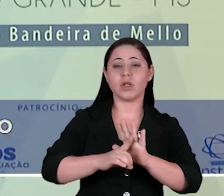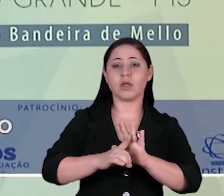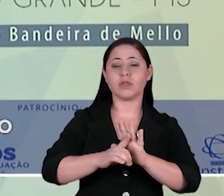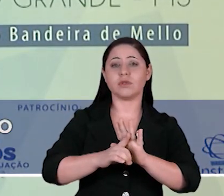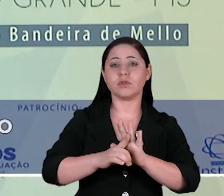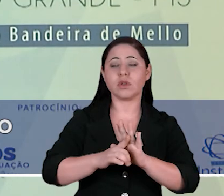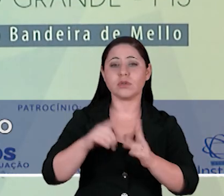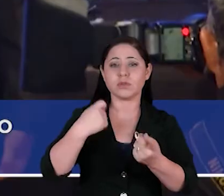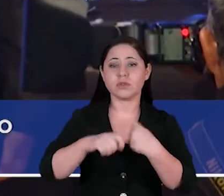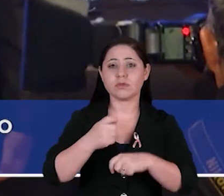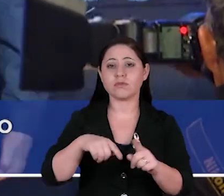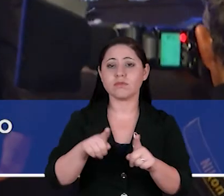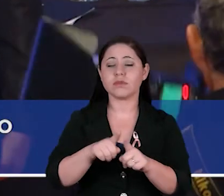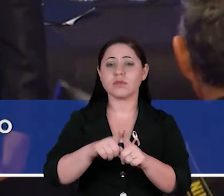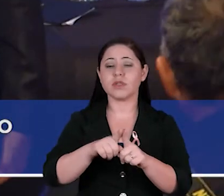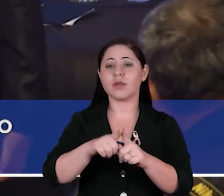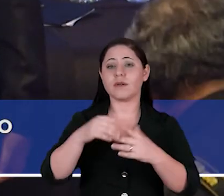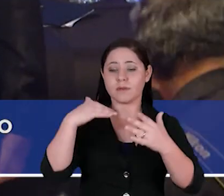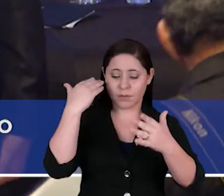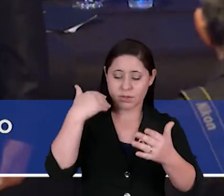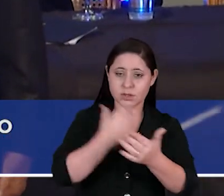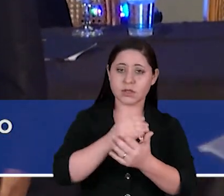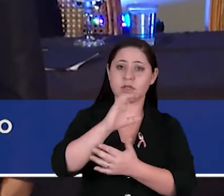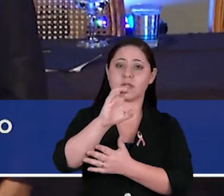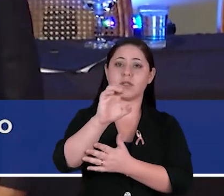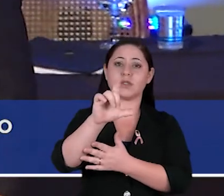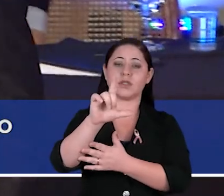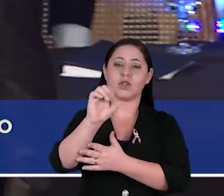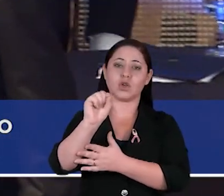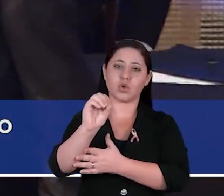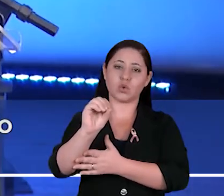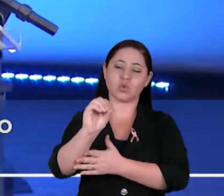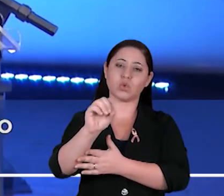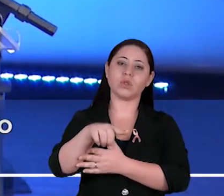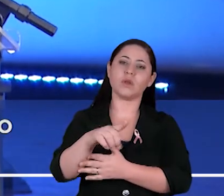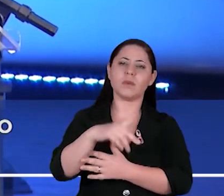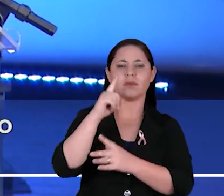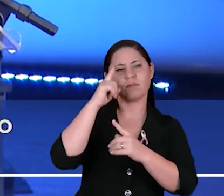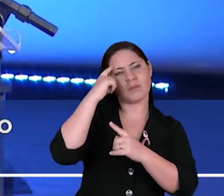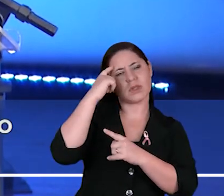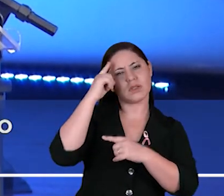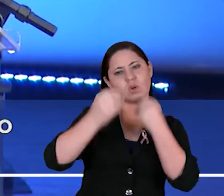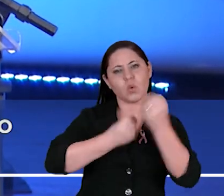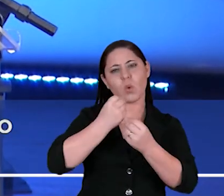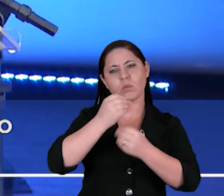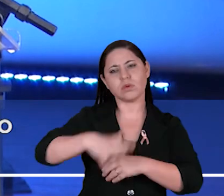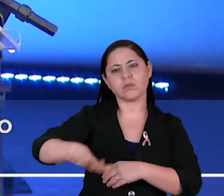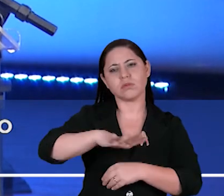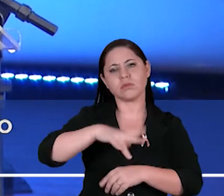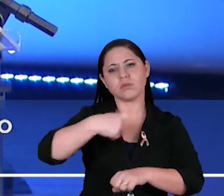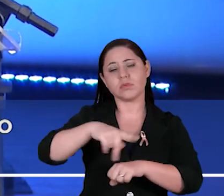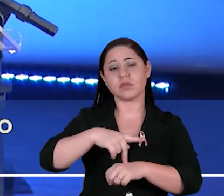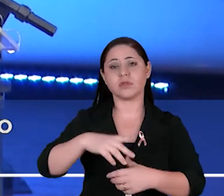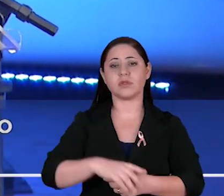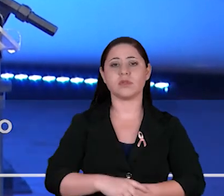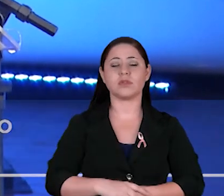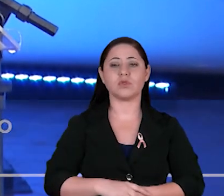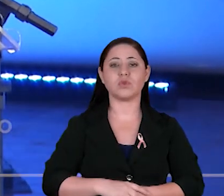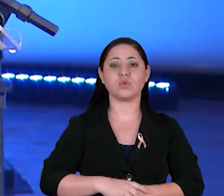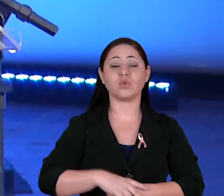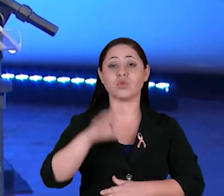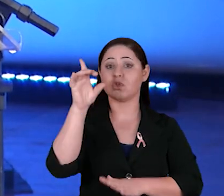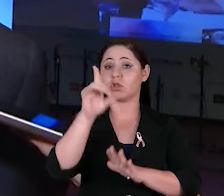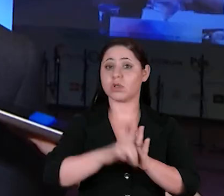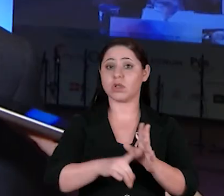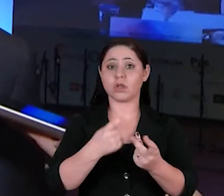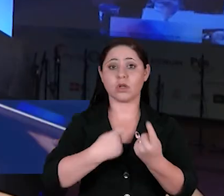Direito Administrativo homenageia ainda o jurista Celso Antônio Bandeira de Mello, referência no setor, que fez uma reflexão sobre a área no